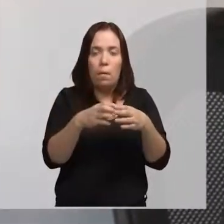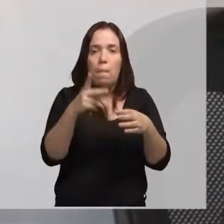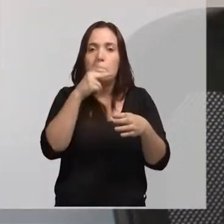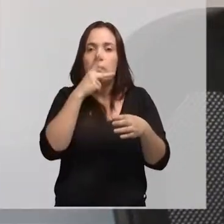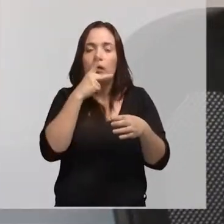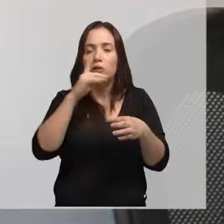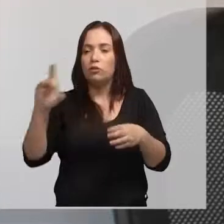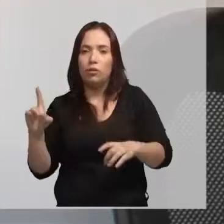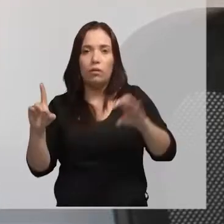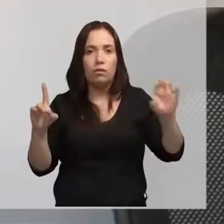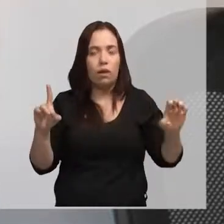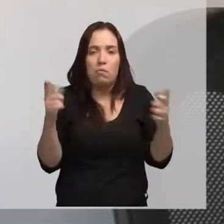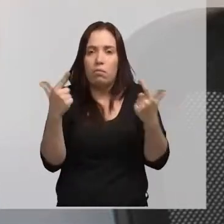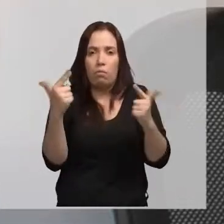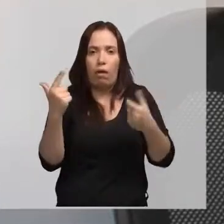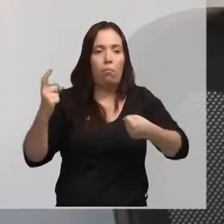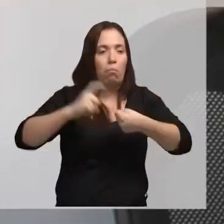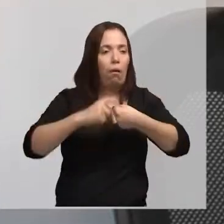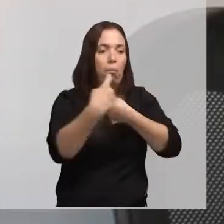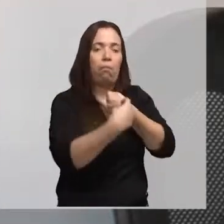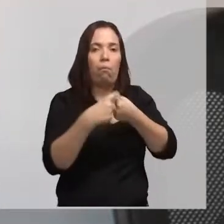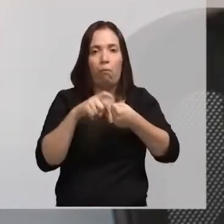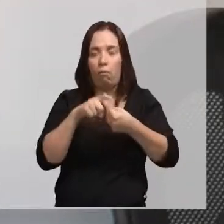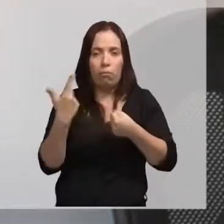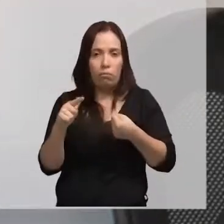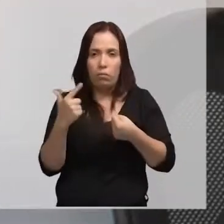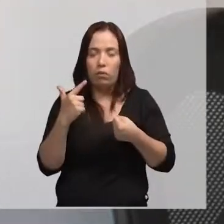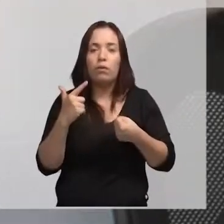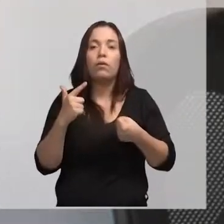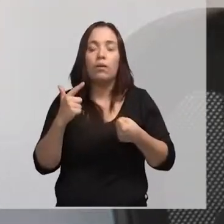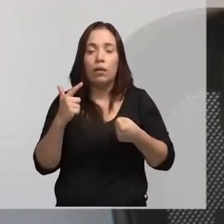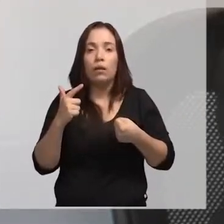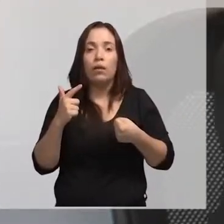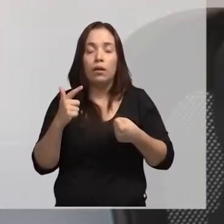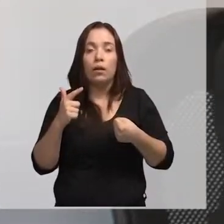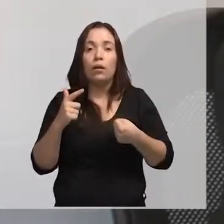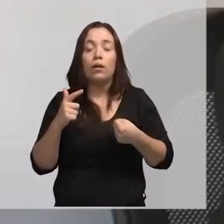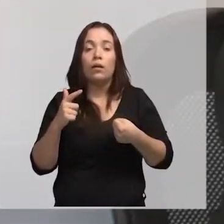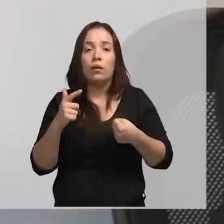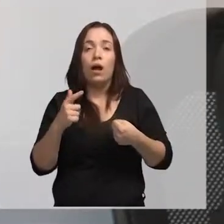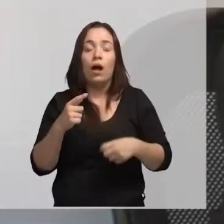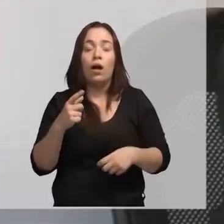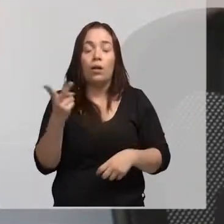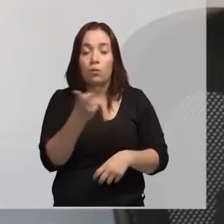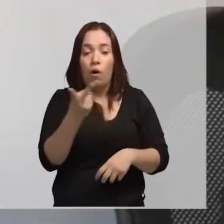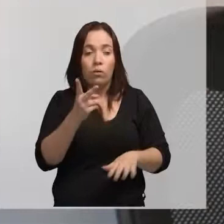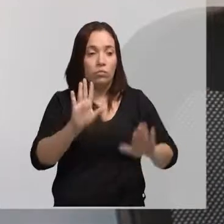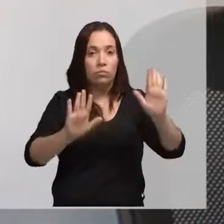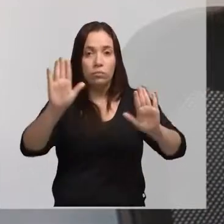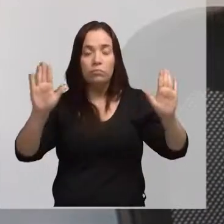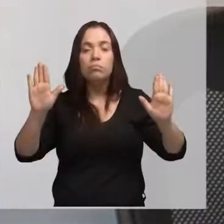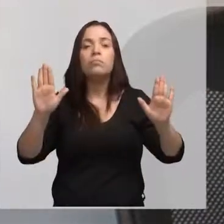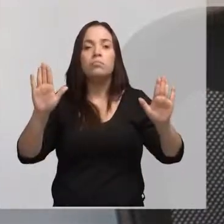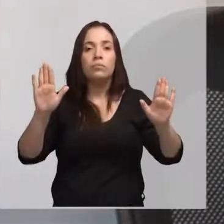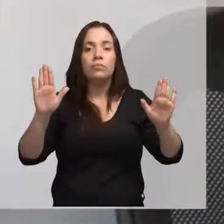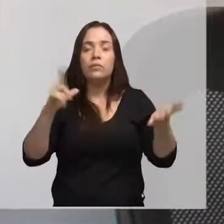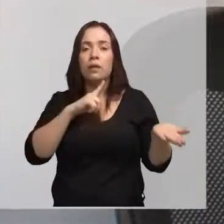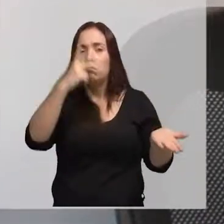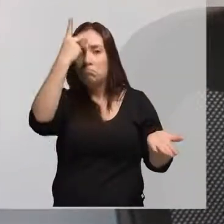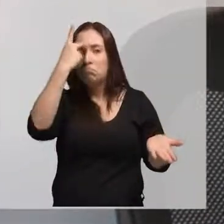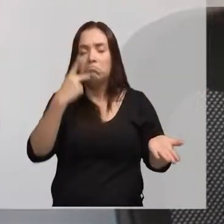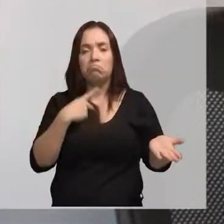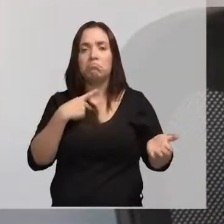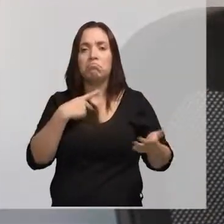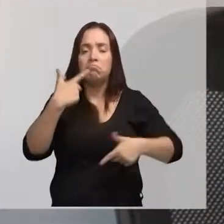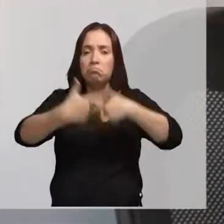outro candidato extremado. E esses dois candidatos se autoalimentam, né? Porque toda a vida que